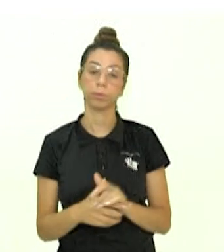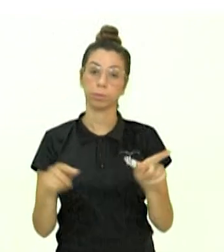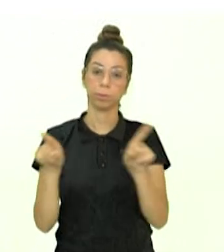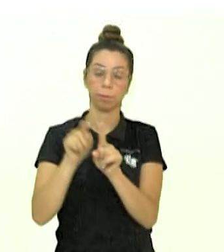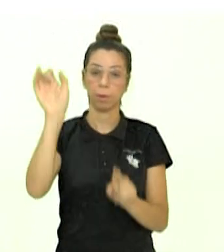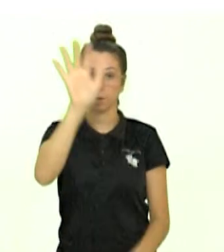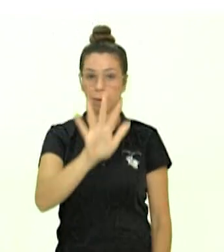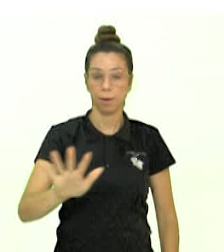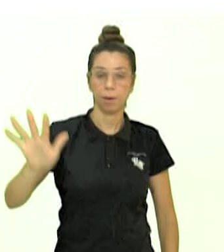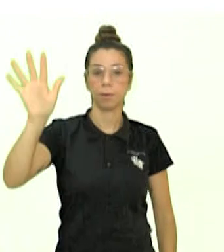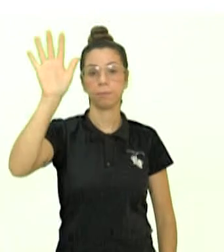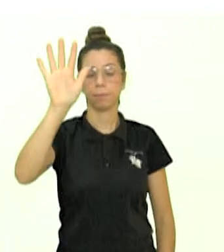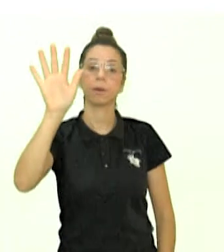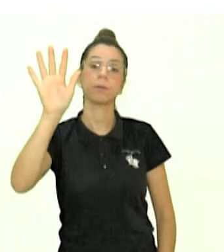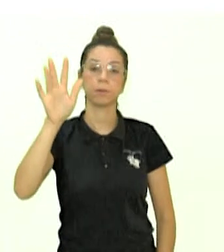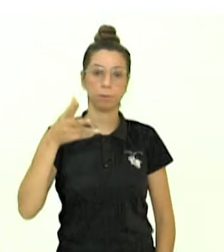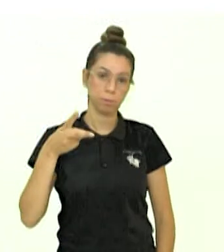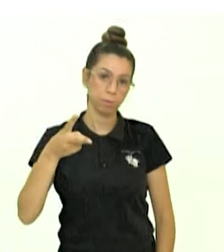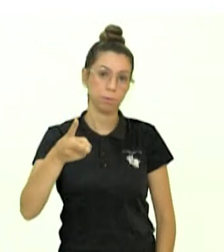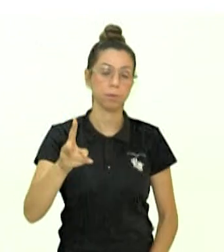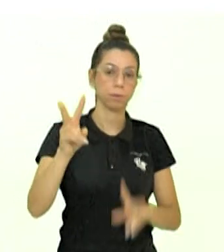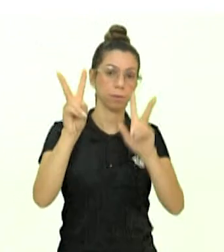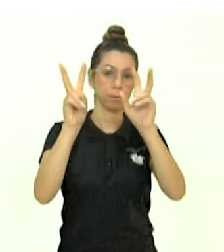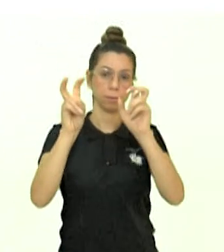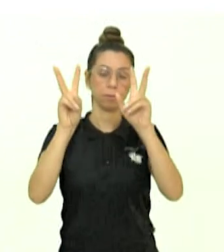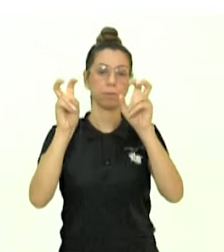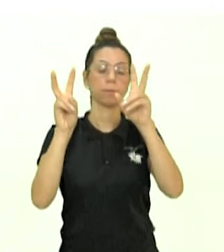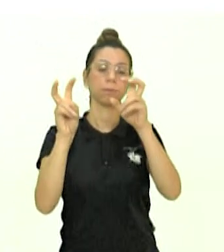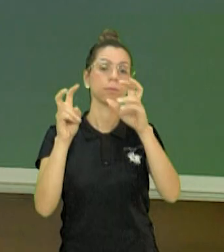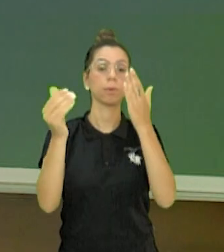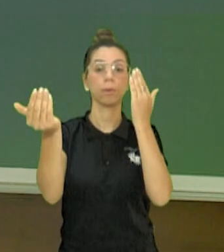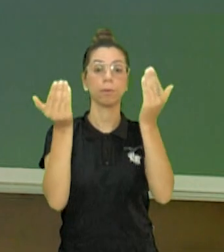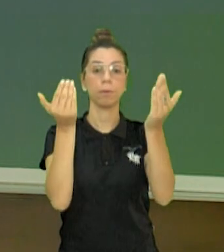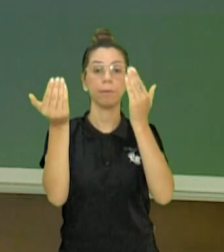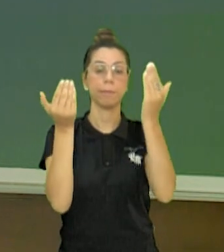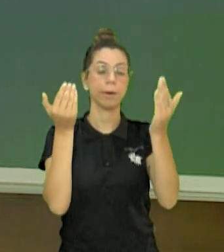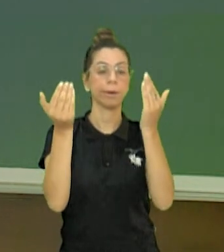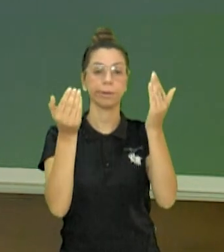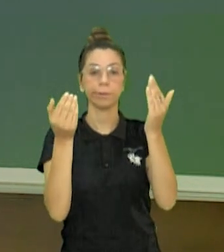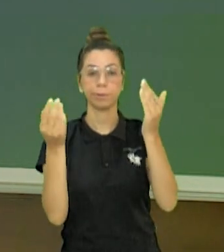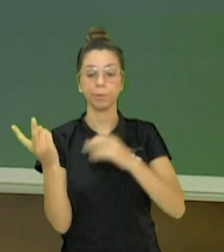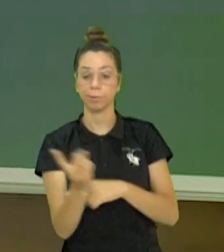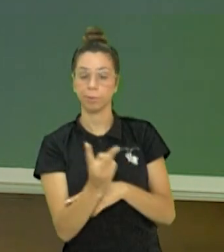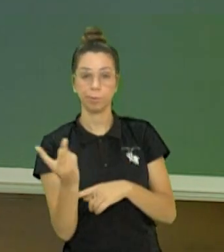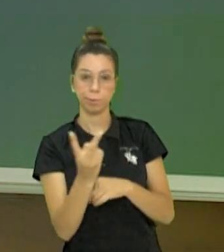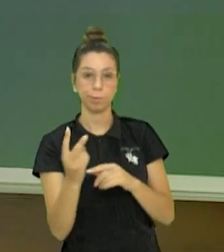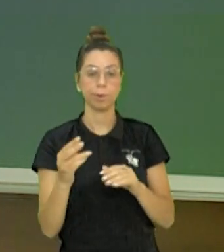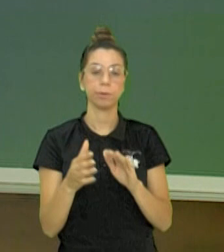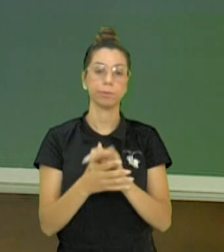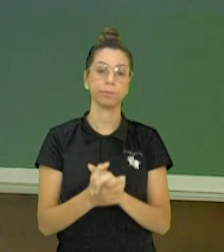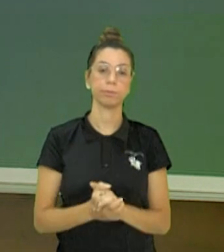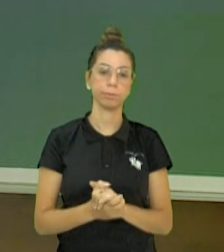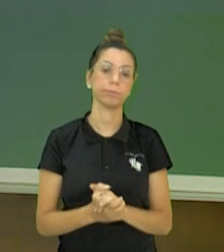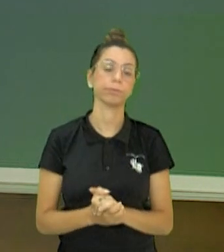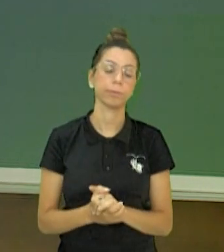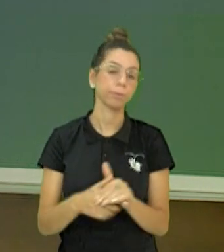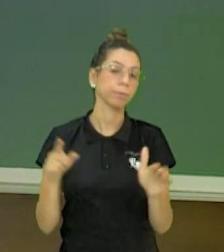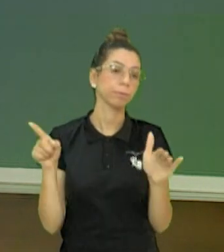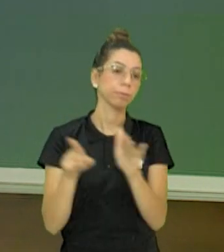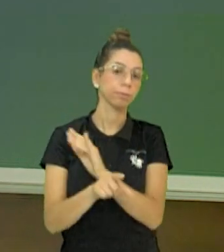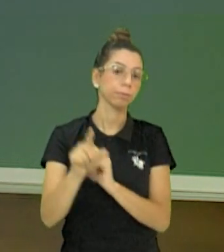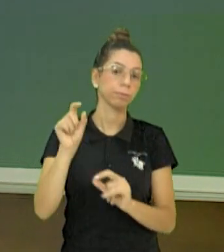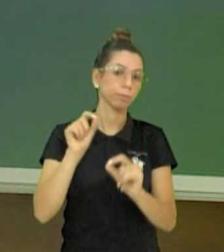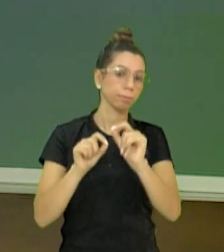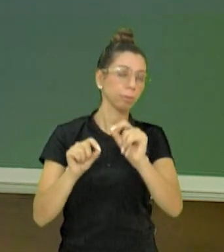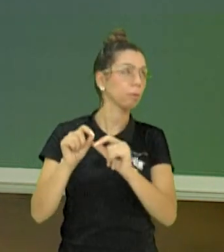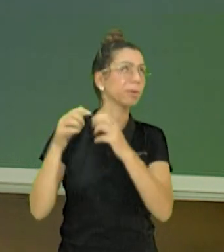imagem do exercício que a gente acabou de fazer ali, comparando os dois de forma igual, né? Então a pergunta que eu tenho aqui é a seguinte, aqui é